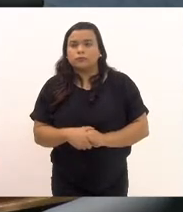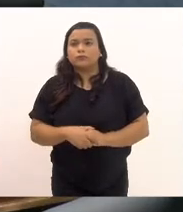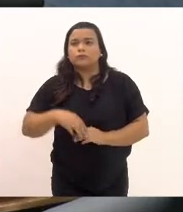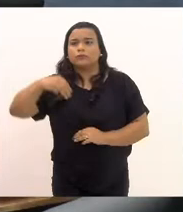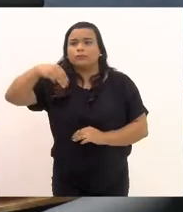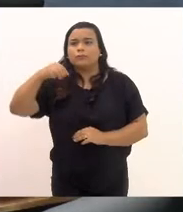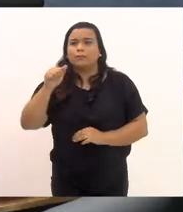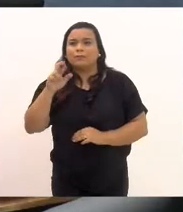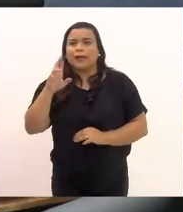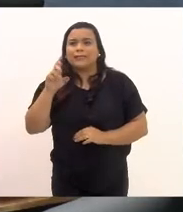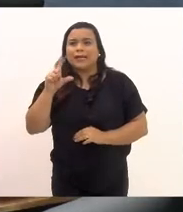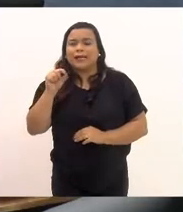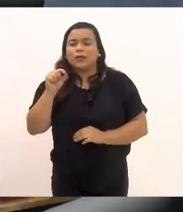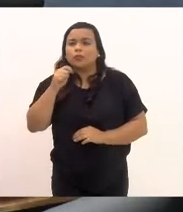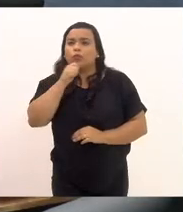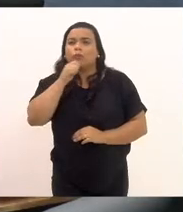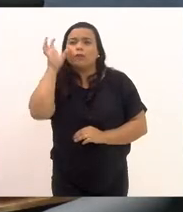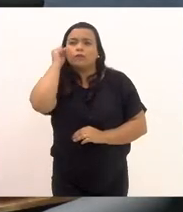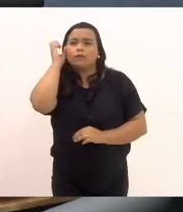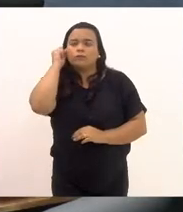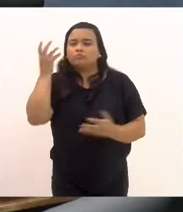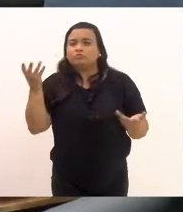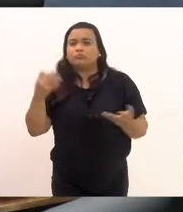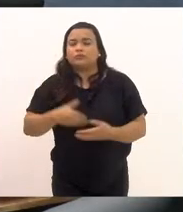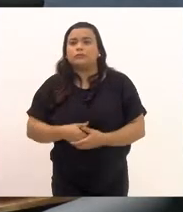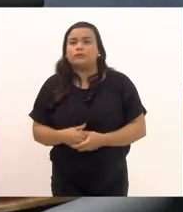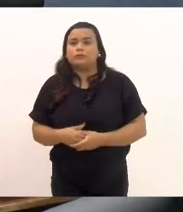Marcelo, está sem som, Marcelo.